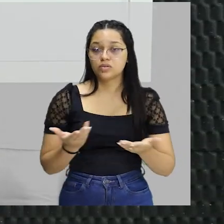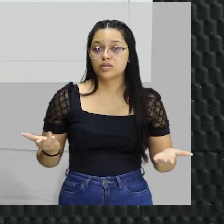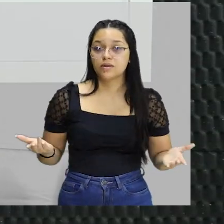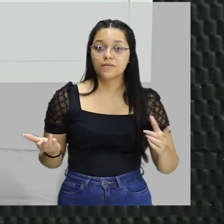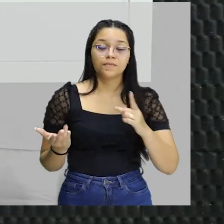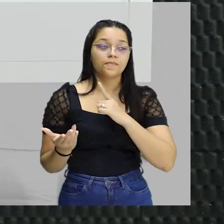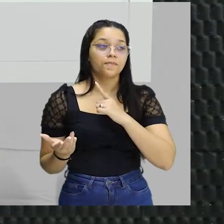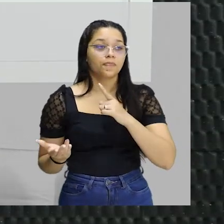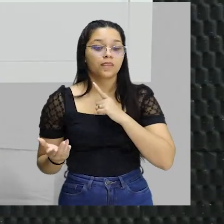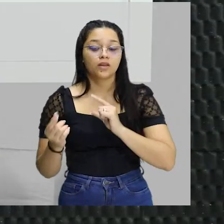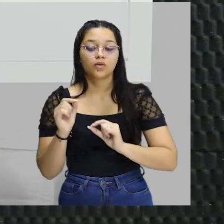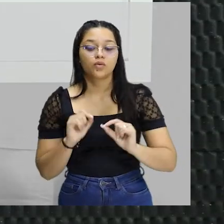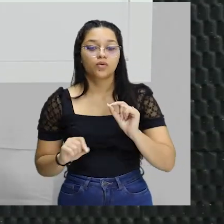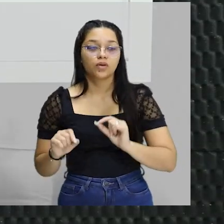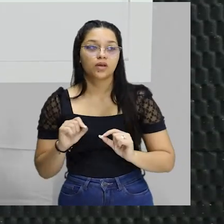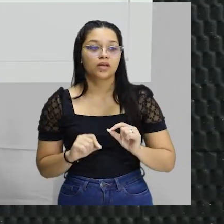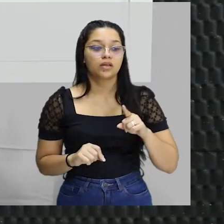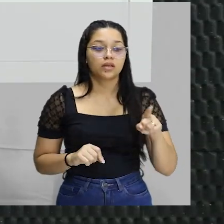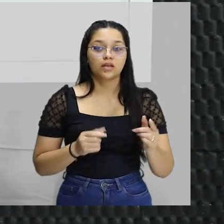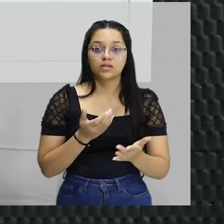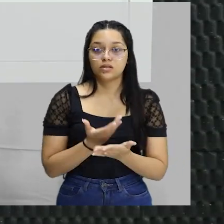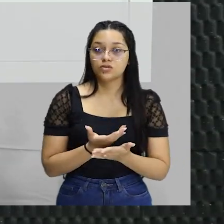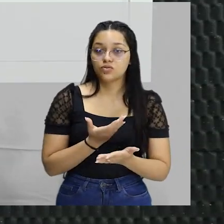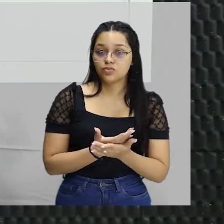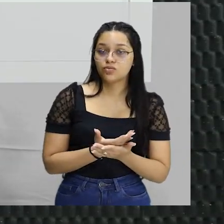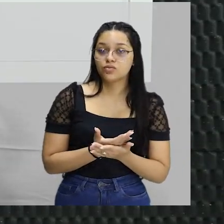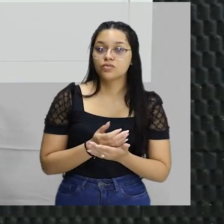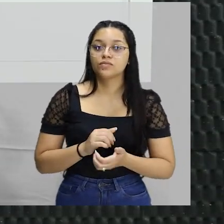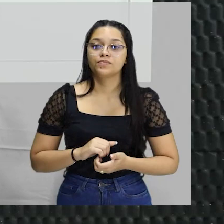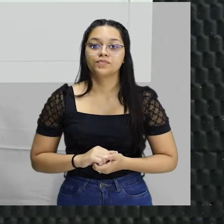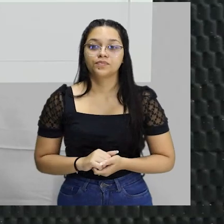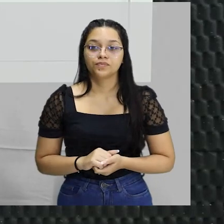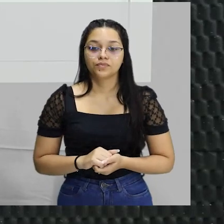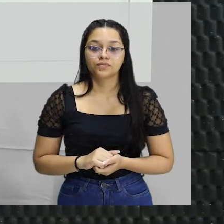aqui neste estudo,